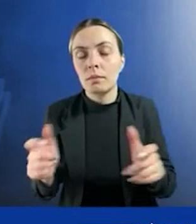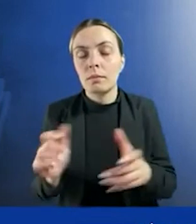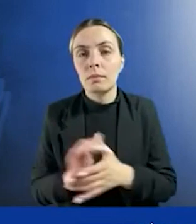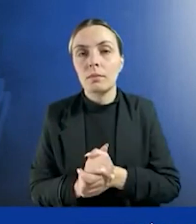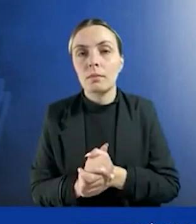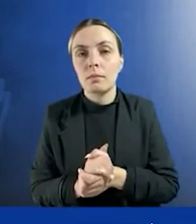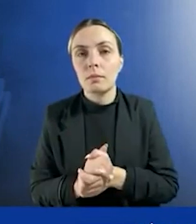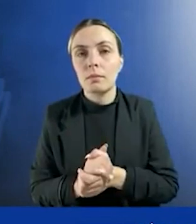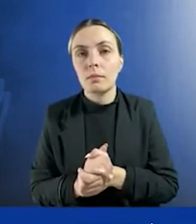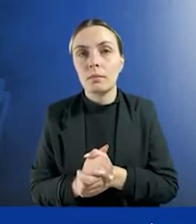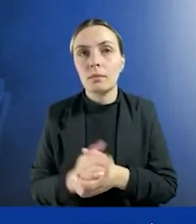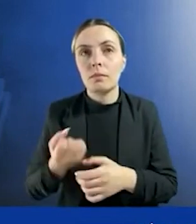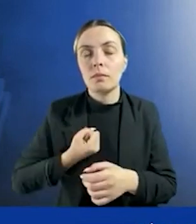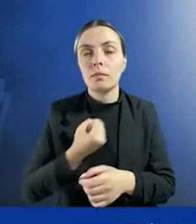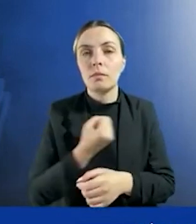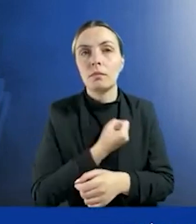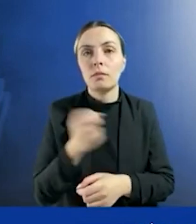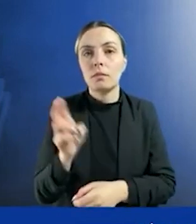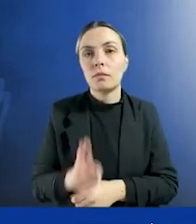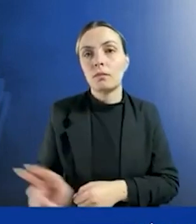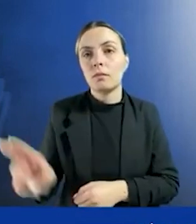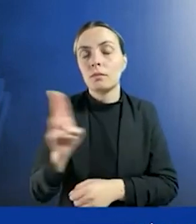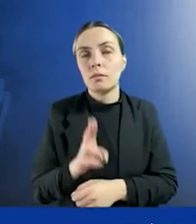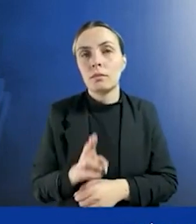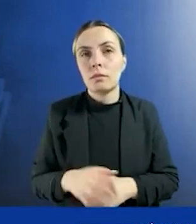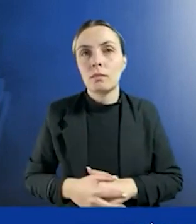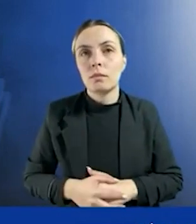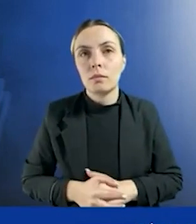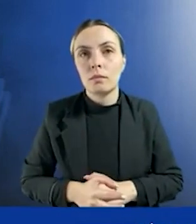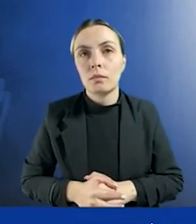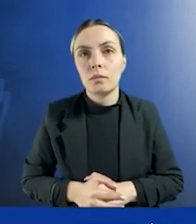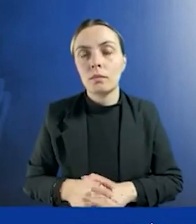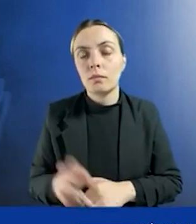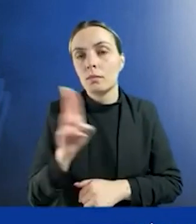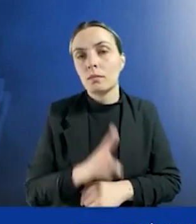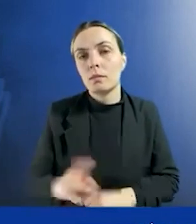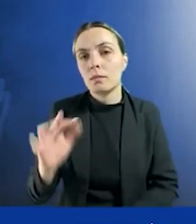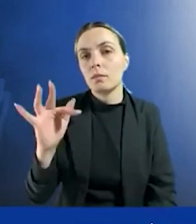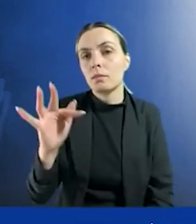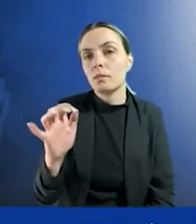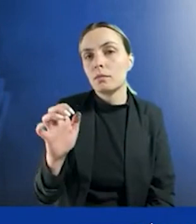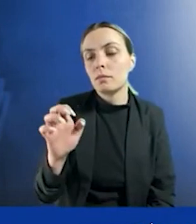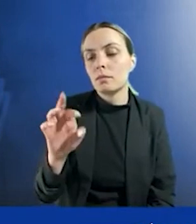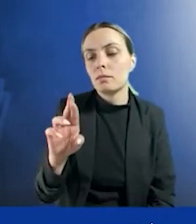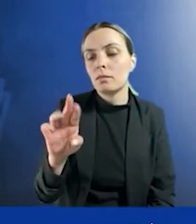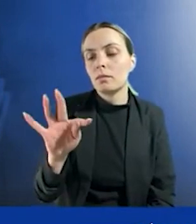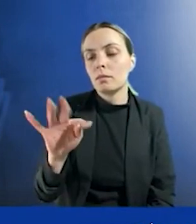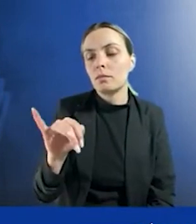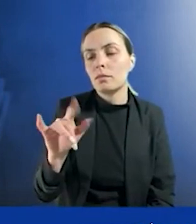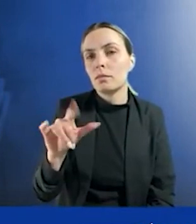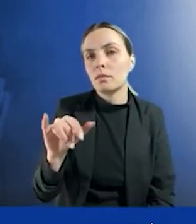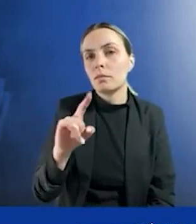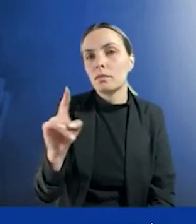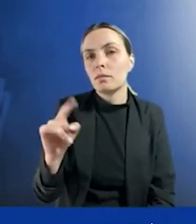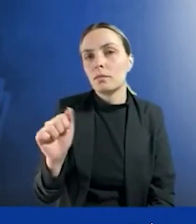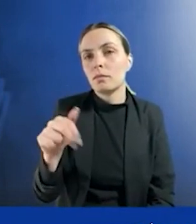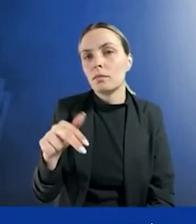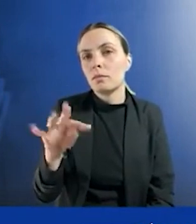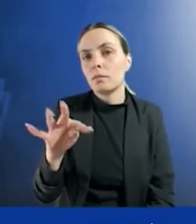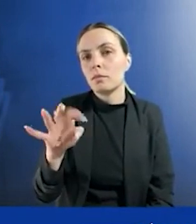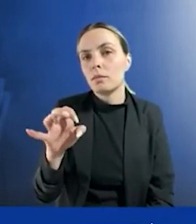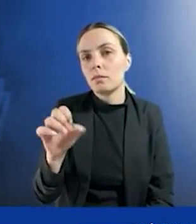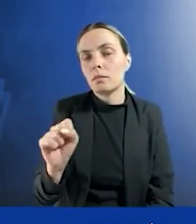número de insumos. O uso de fertilizantes à base de nitrogênio aumentou